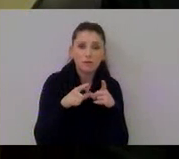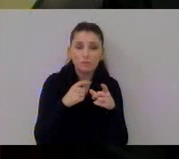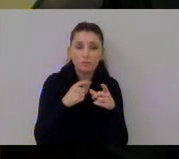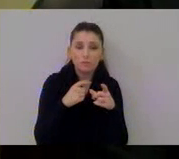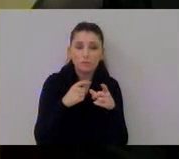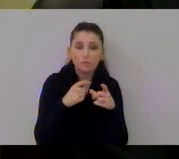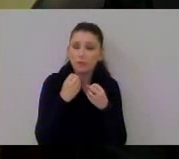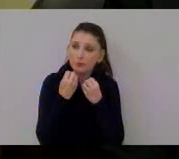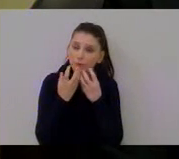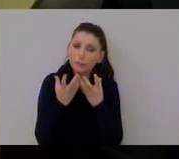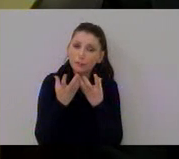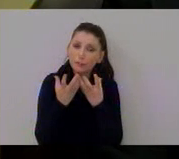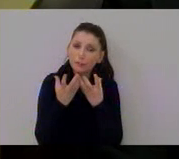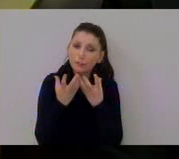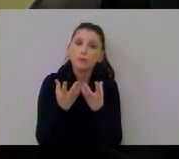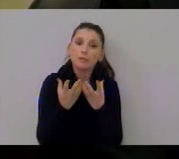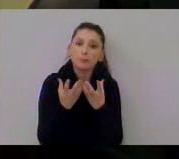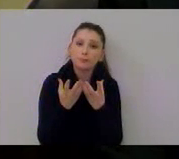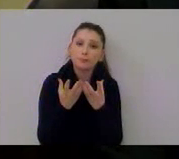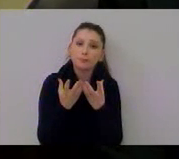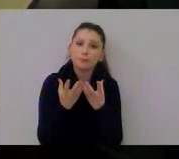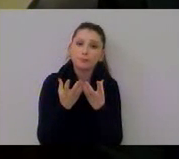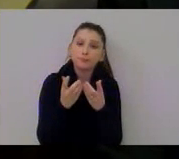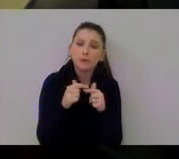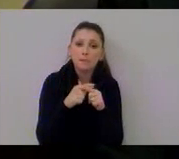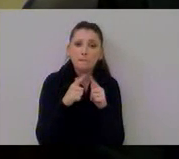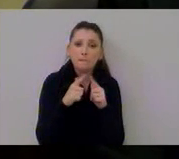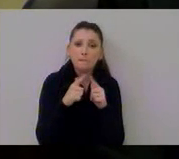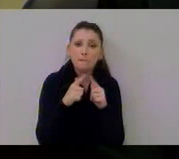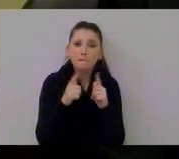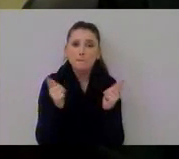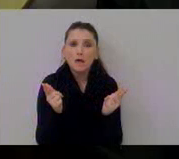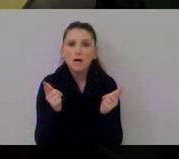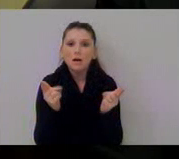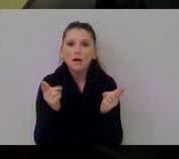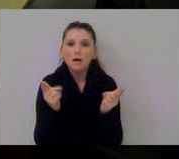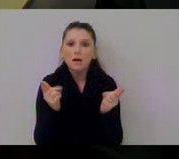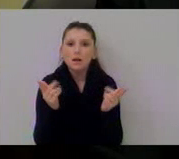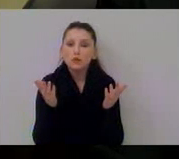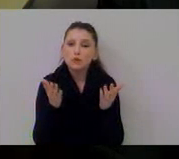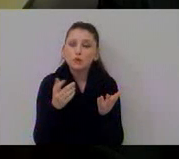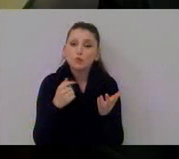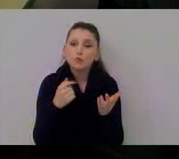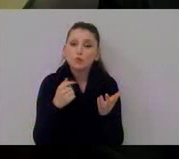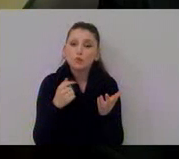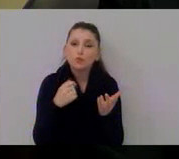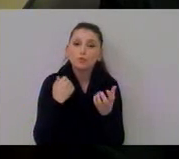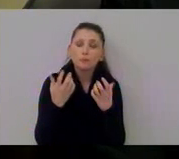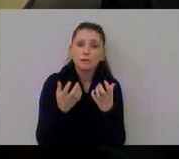Mas hoje eu venho perguntar para cada um de vocês.